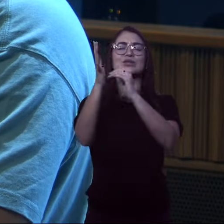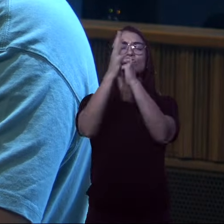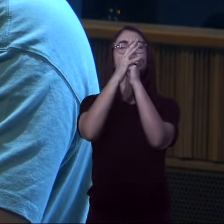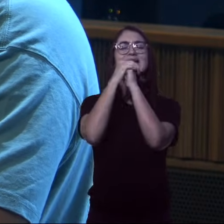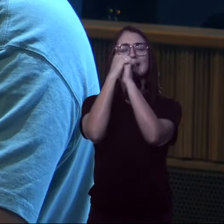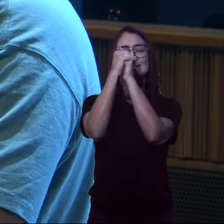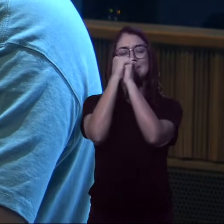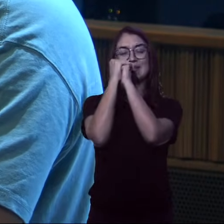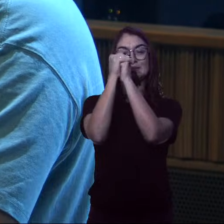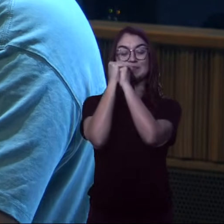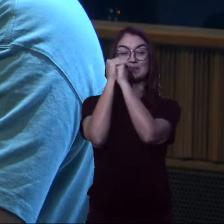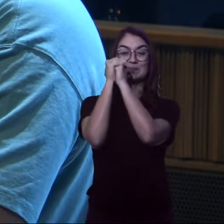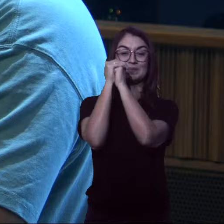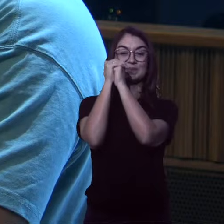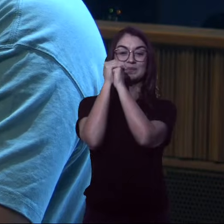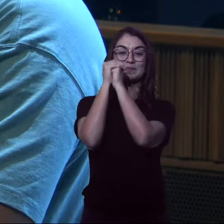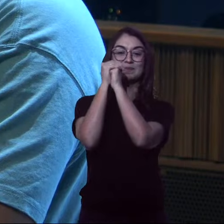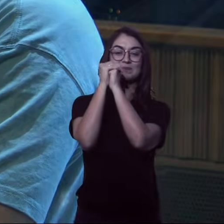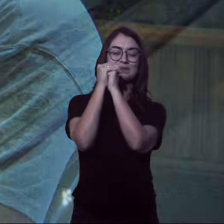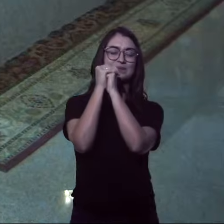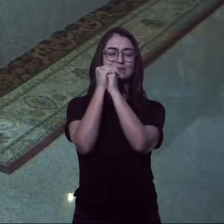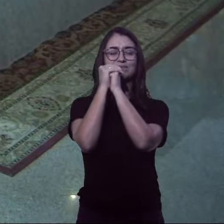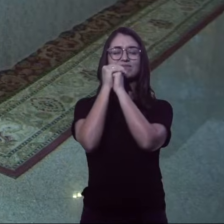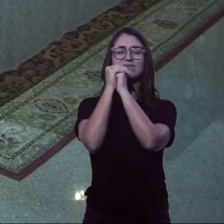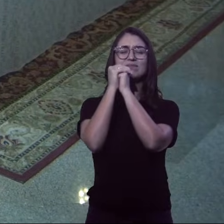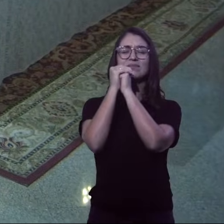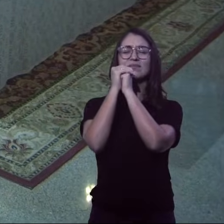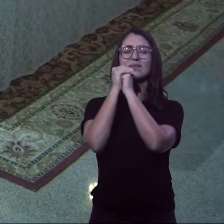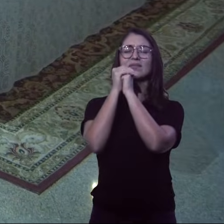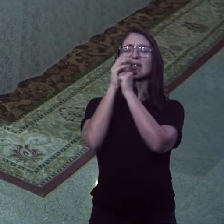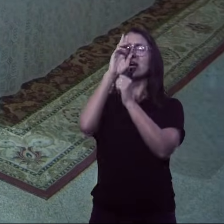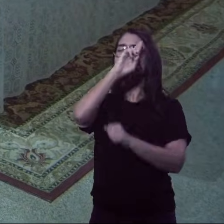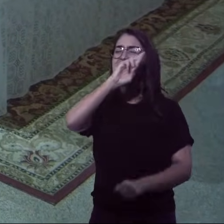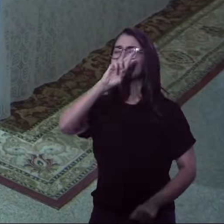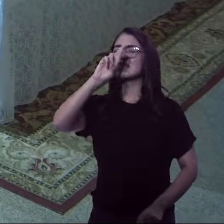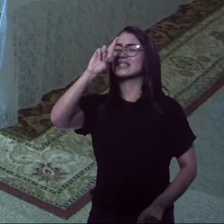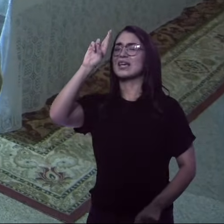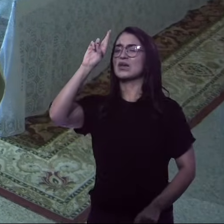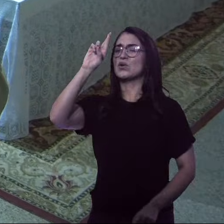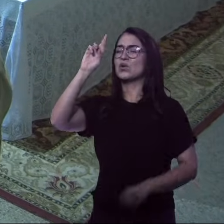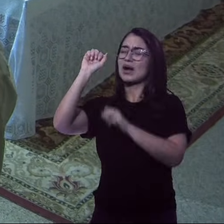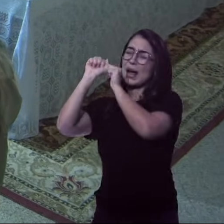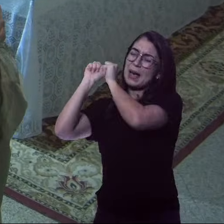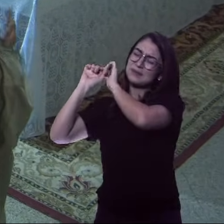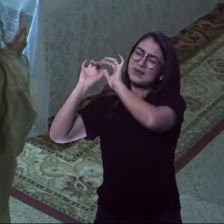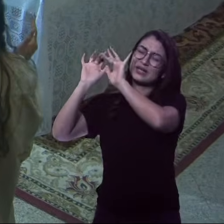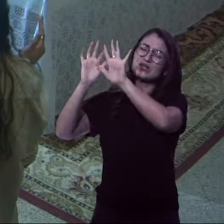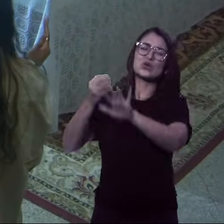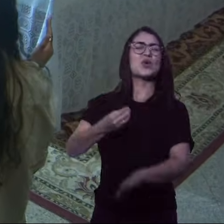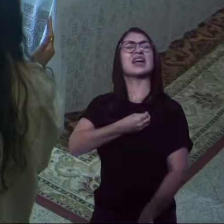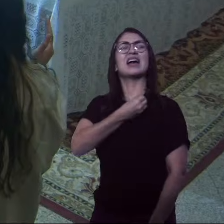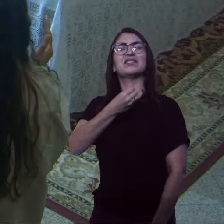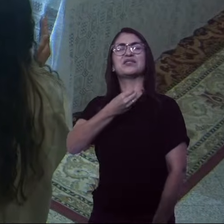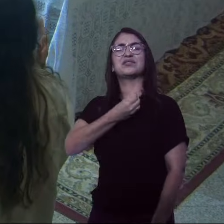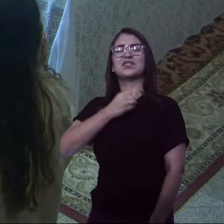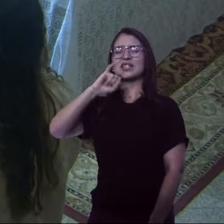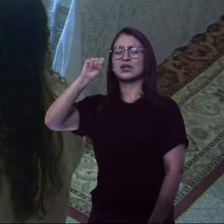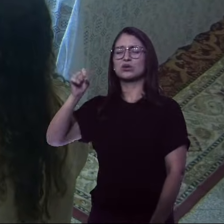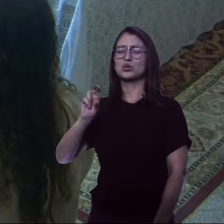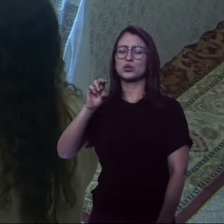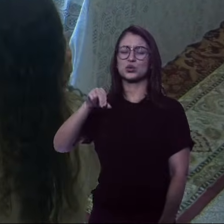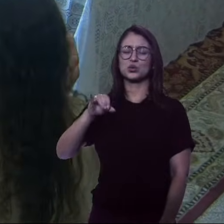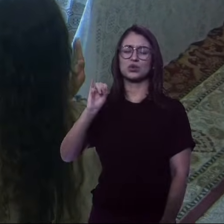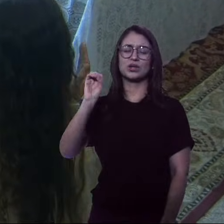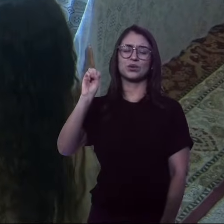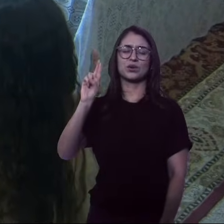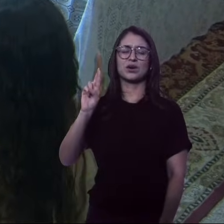Jesus. Senhor, entra na vida do Júnior, enche ele do seu Espírito, que ele seja uma nova pessoa e que ele